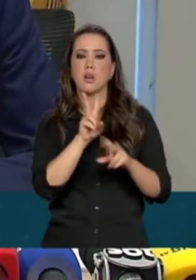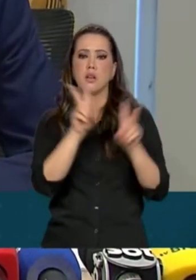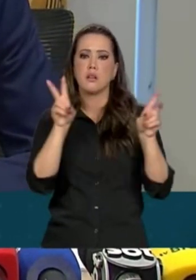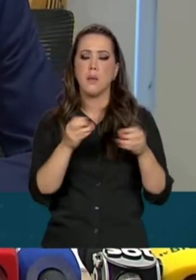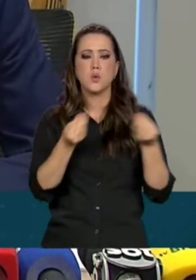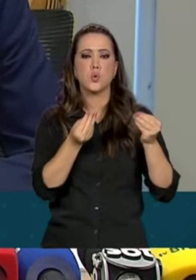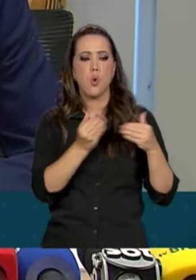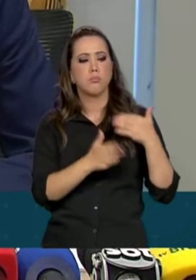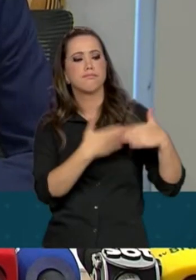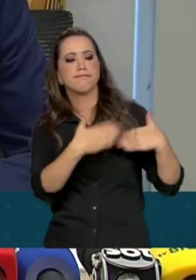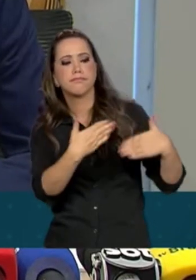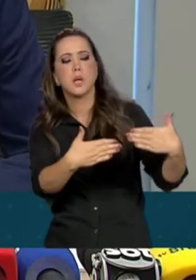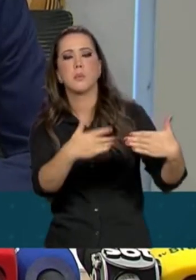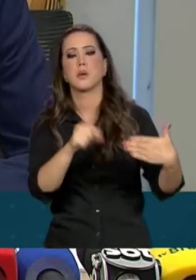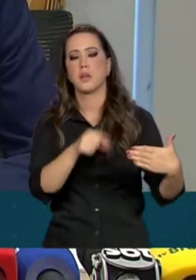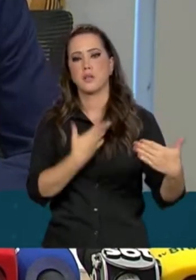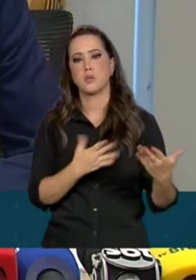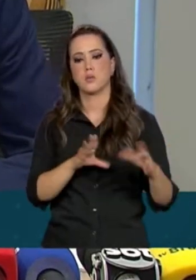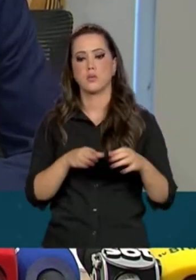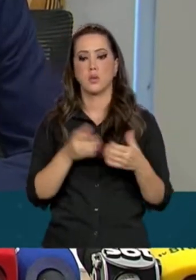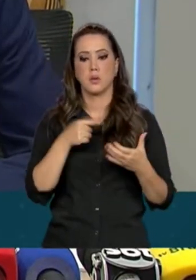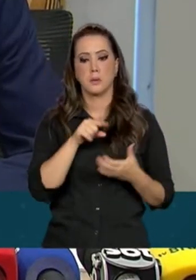dessa jornada. Eu acho que